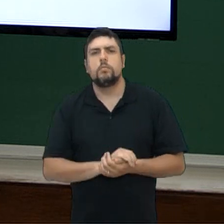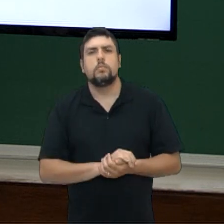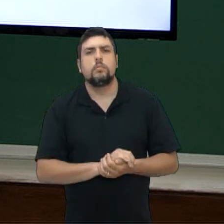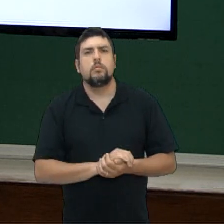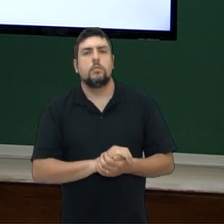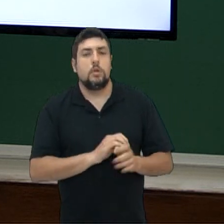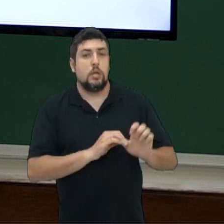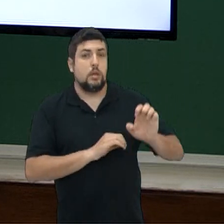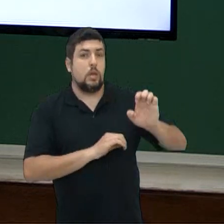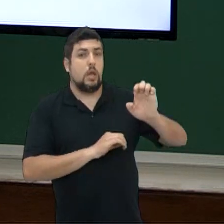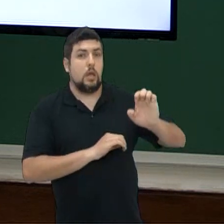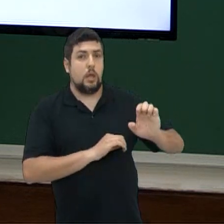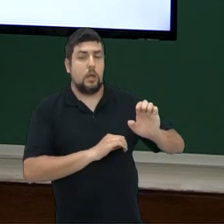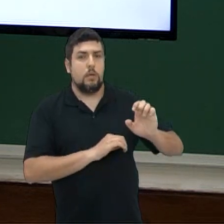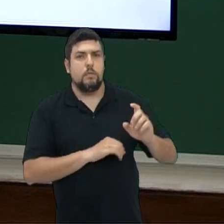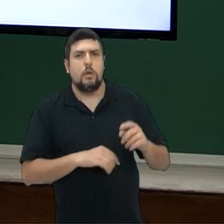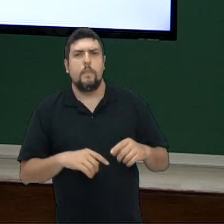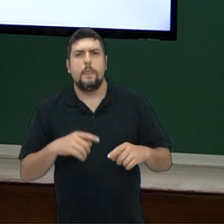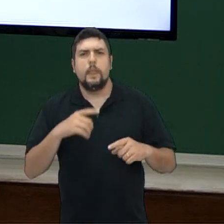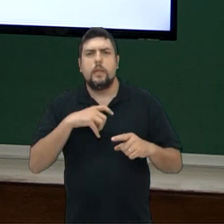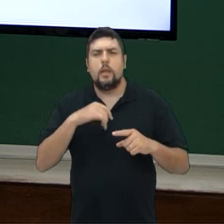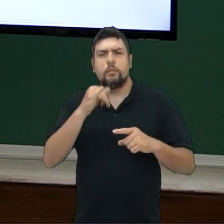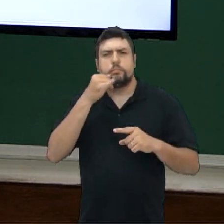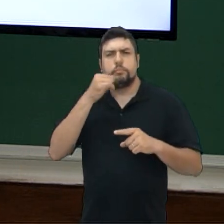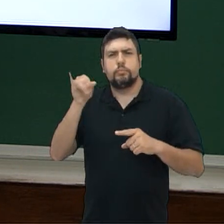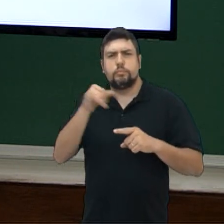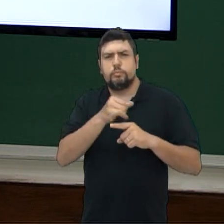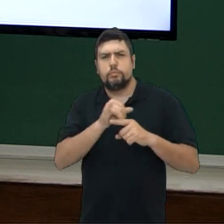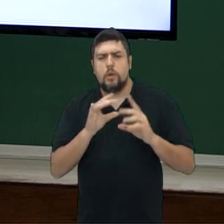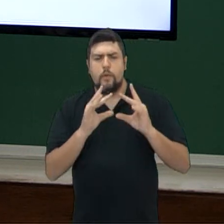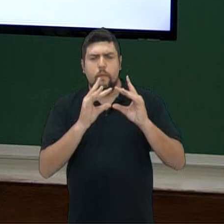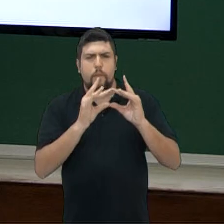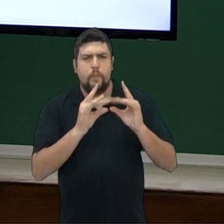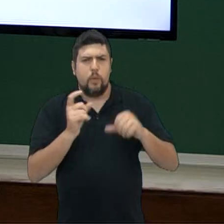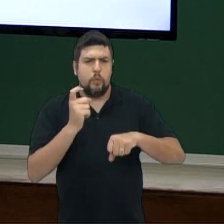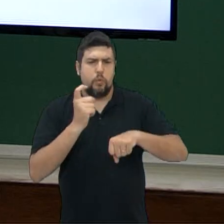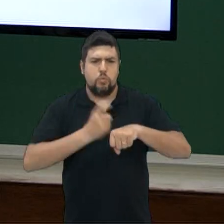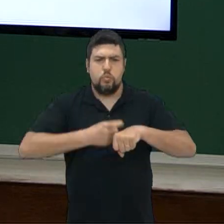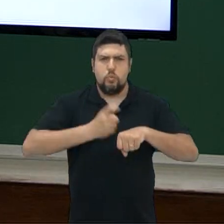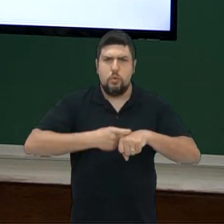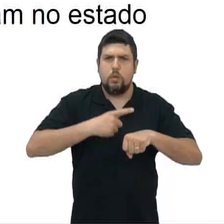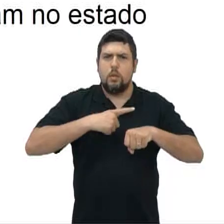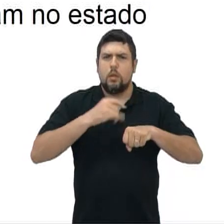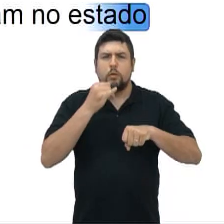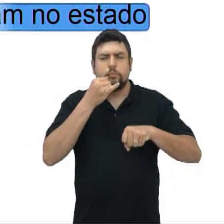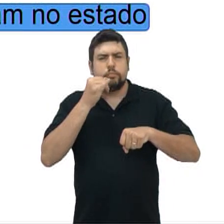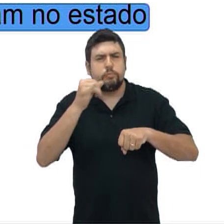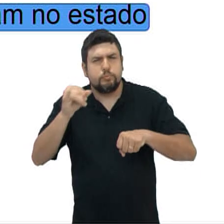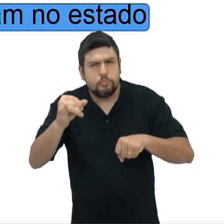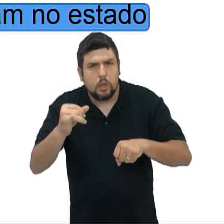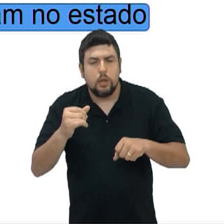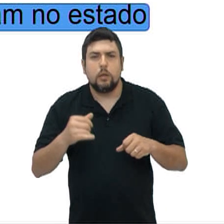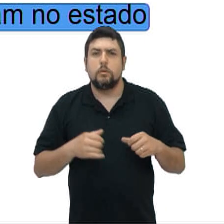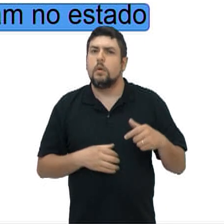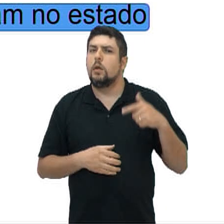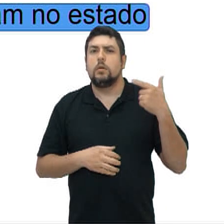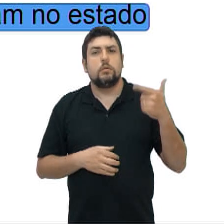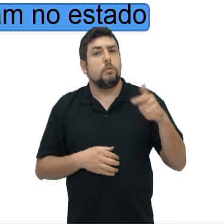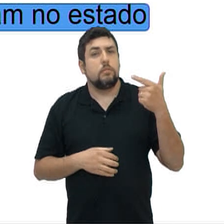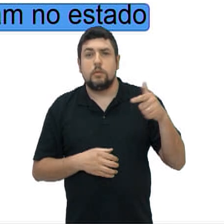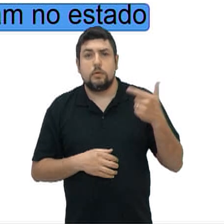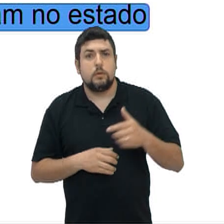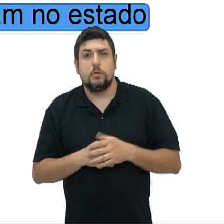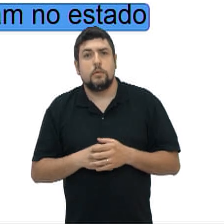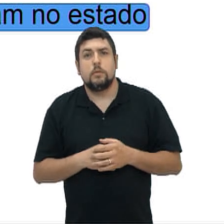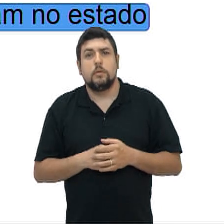Letra E. Conduzem corrente elétrica quando se encontram no estado sólido? Não, né, galera? Em geral,